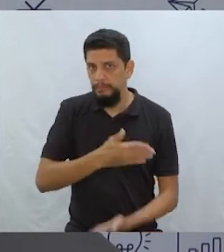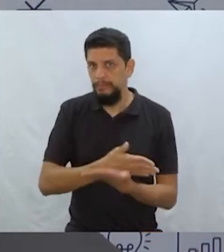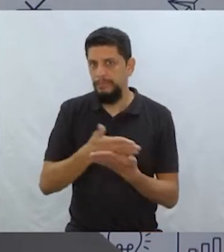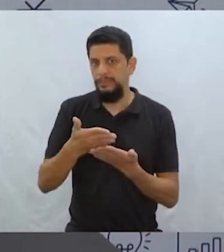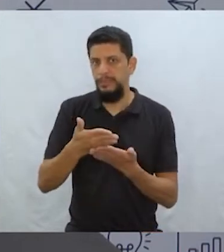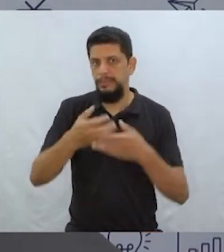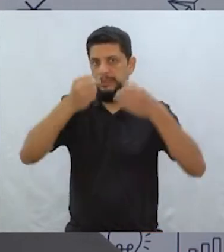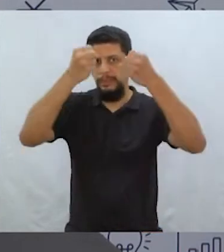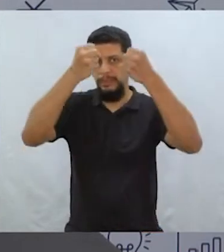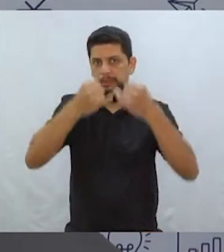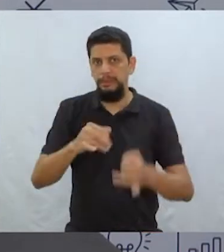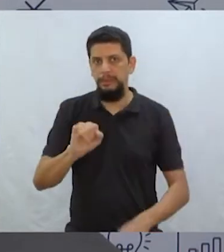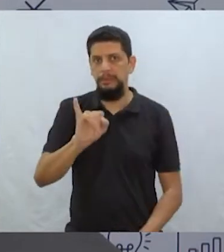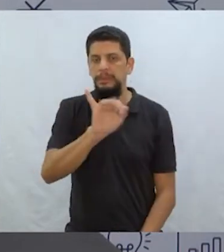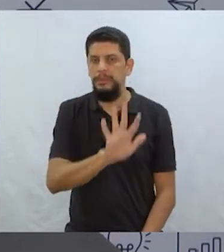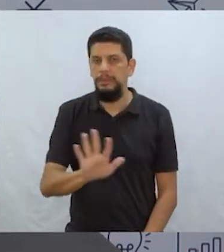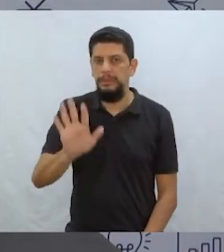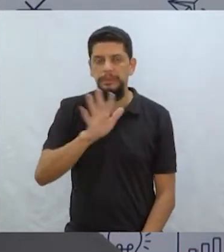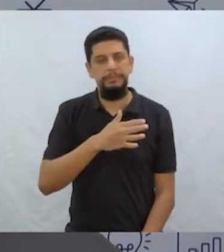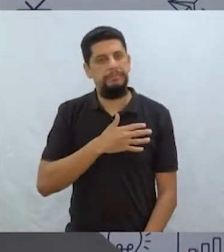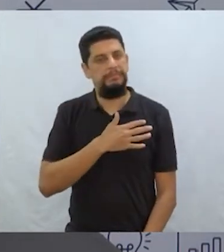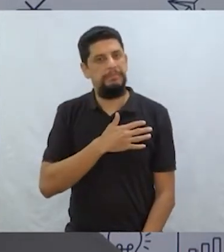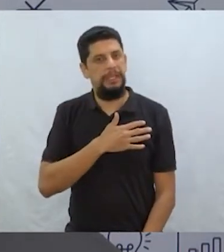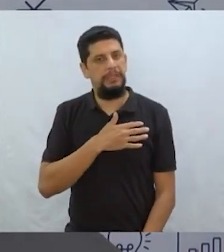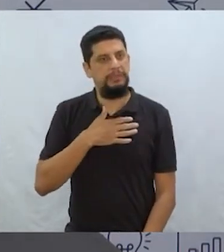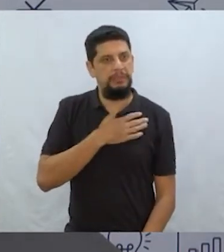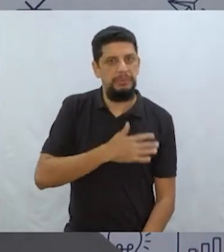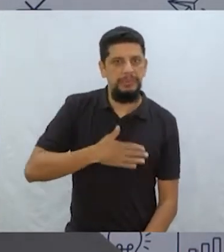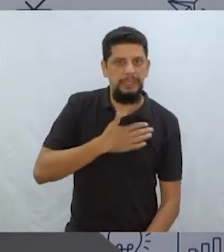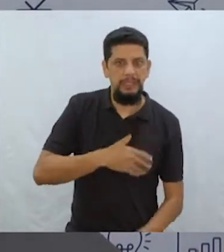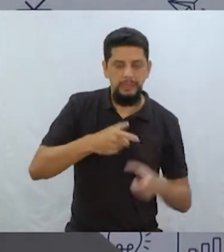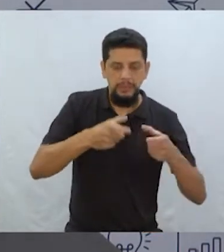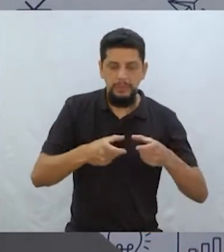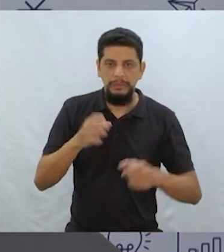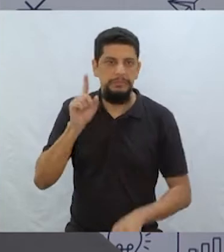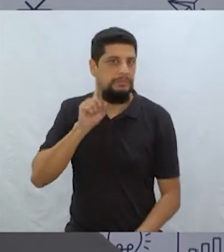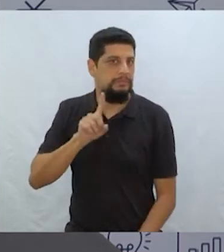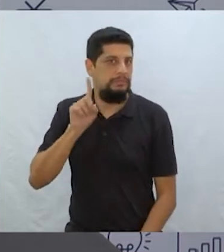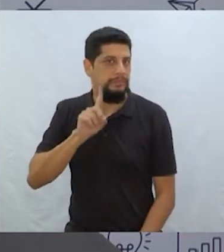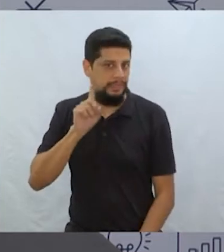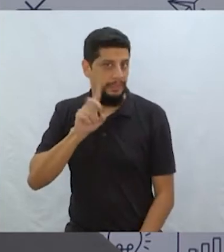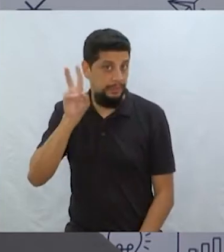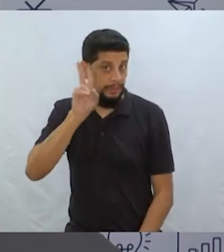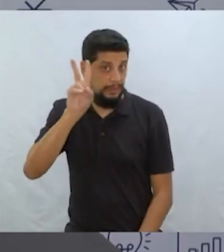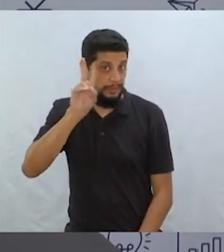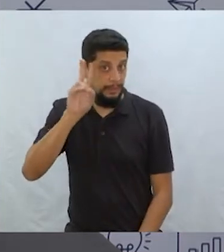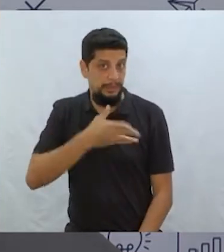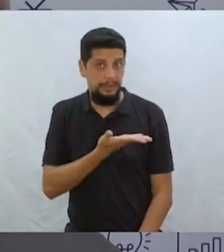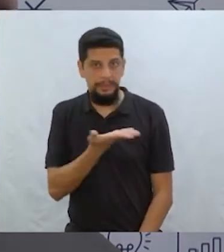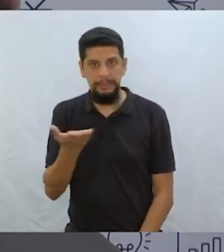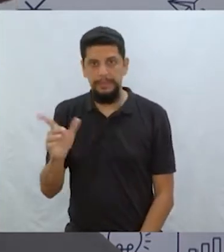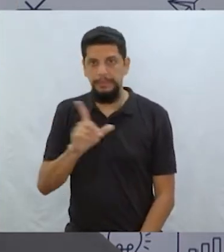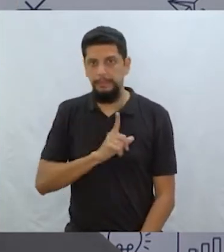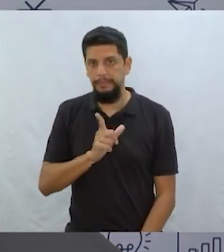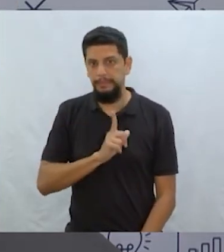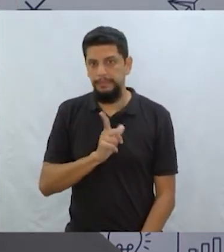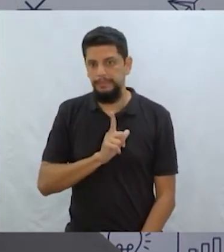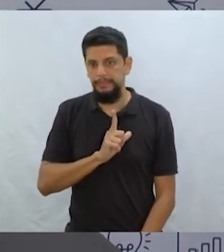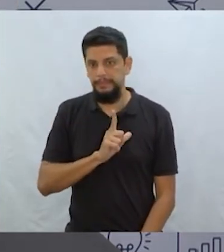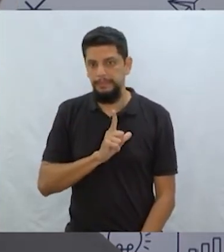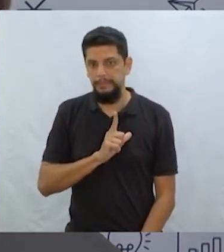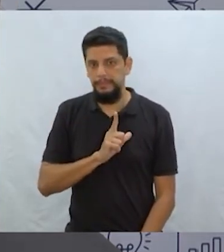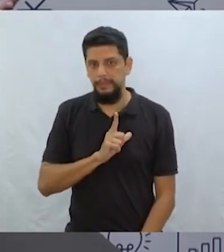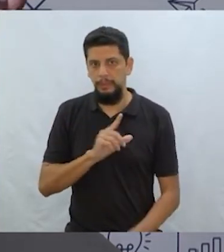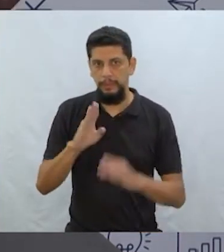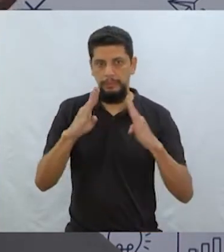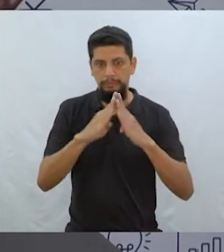iniciamos falando daquelas imagens daquelas coisas gostosas né da região de Minas Gerais lembram disso e também tinha lá